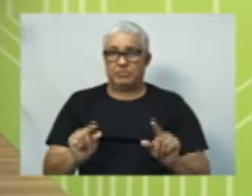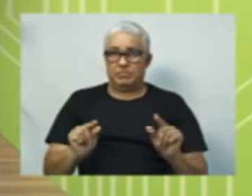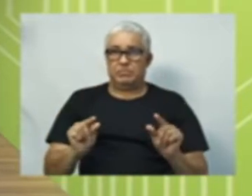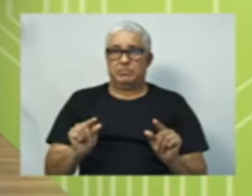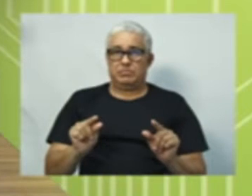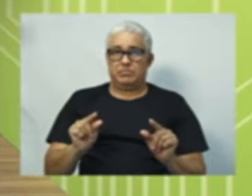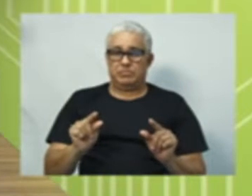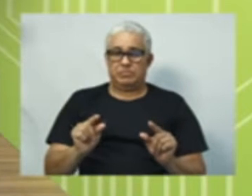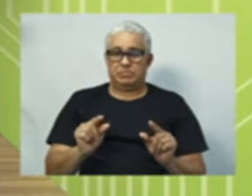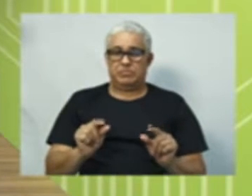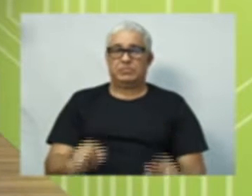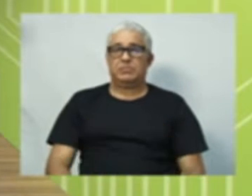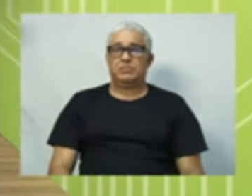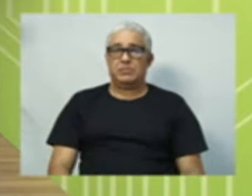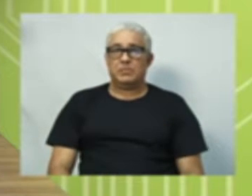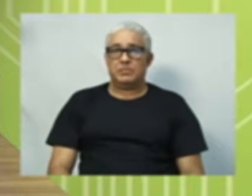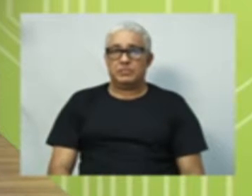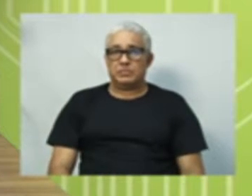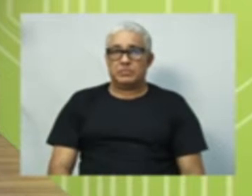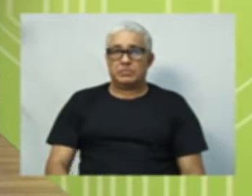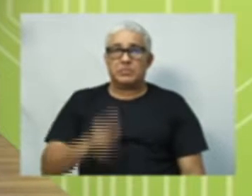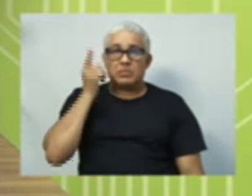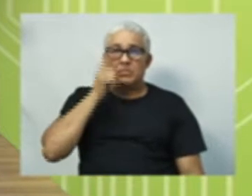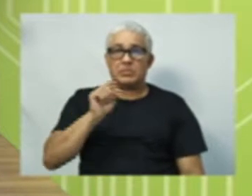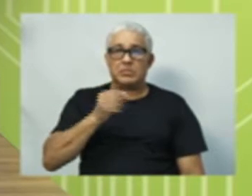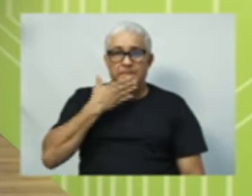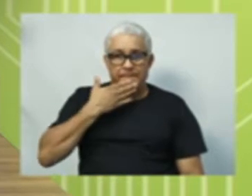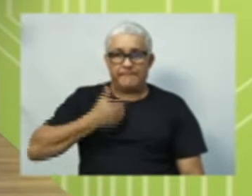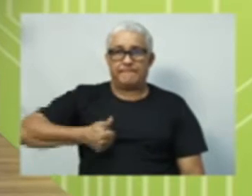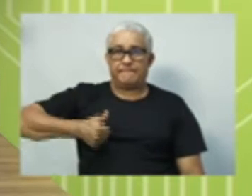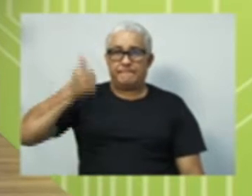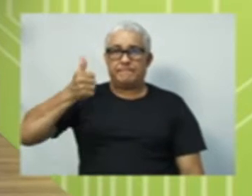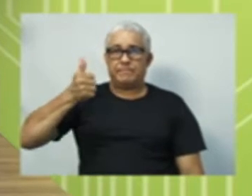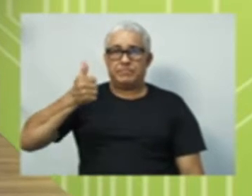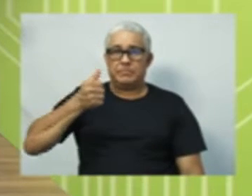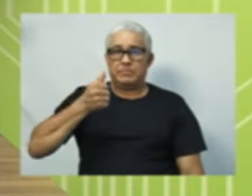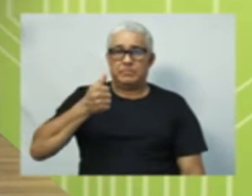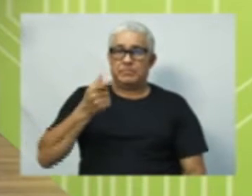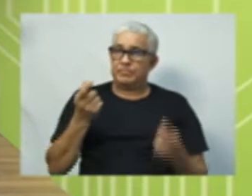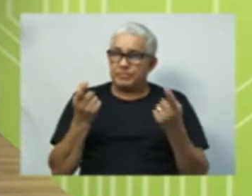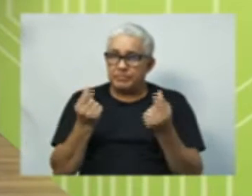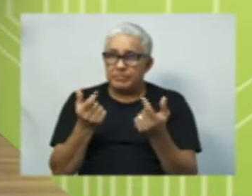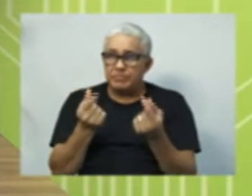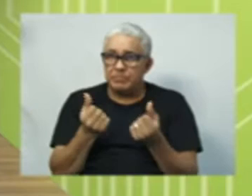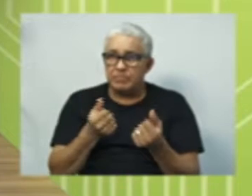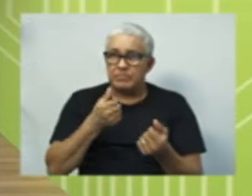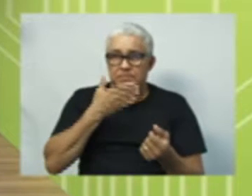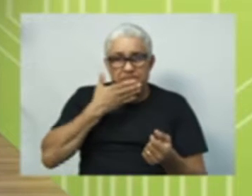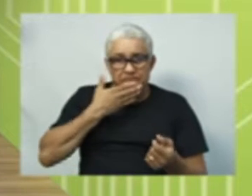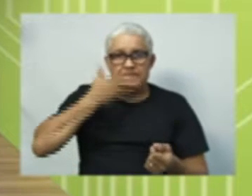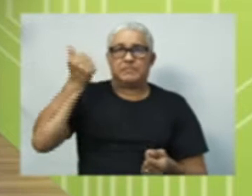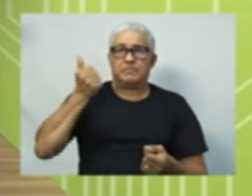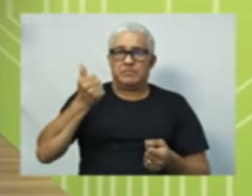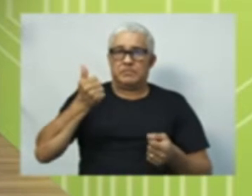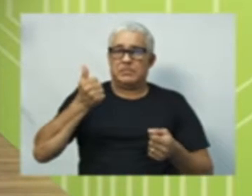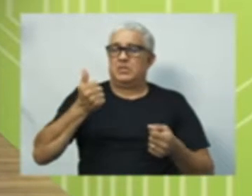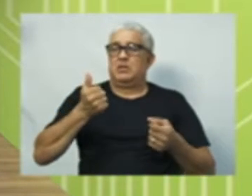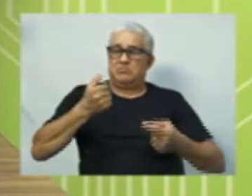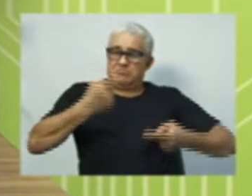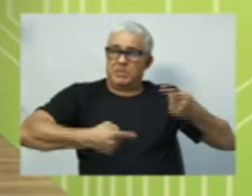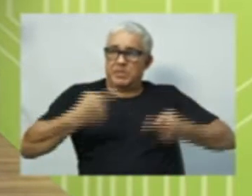custos operacionais da nossa empresa, conseguindo um melhor preço, conseguindo uma melhor